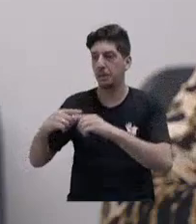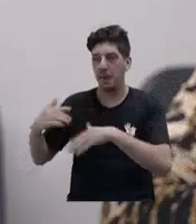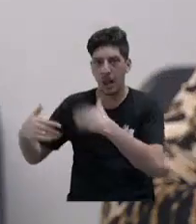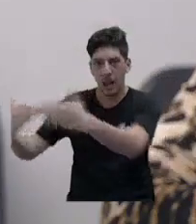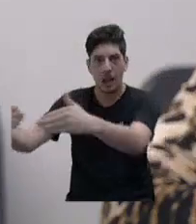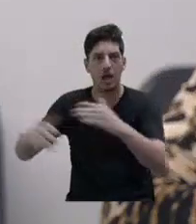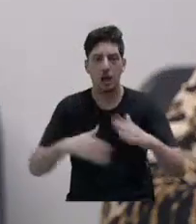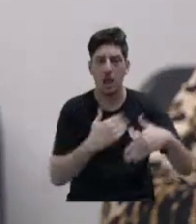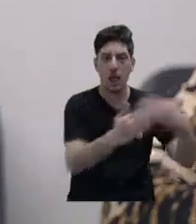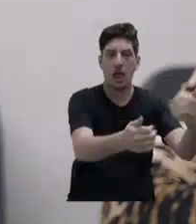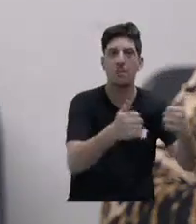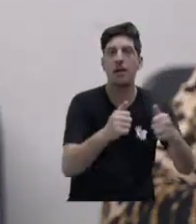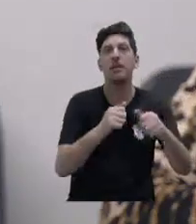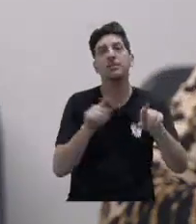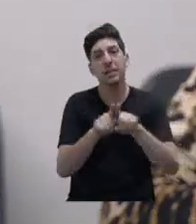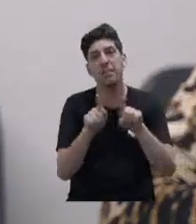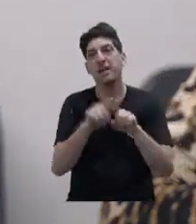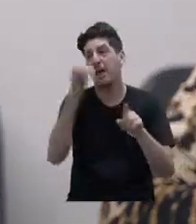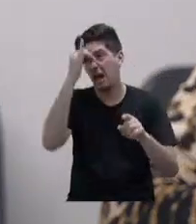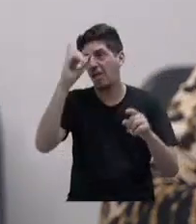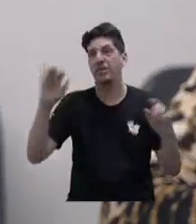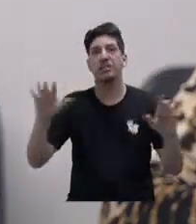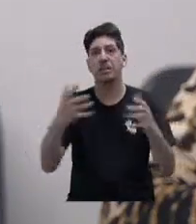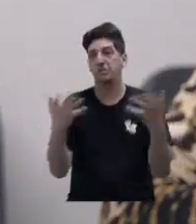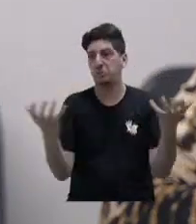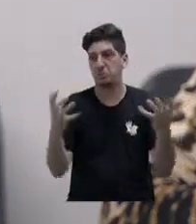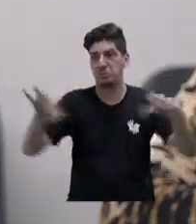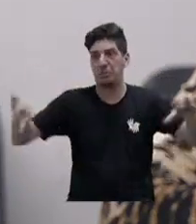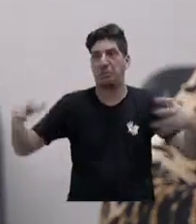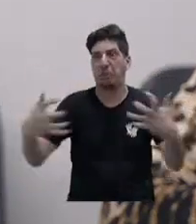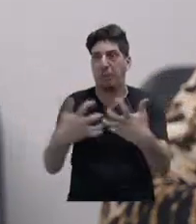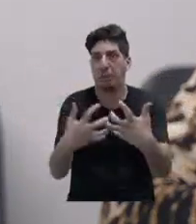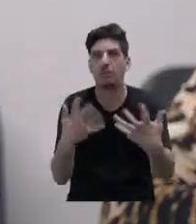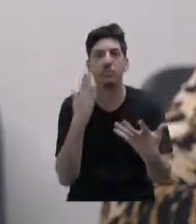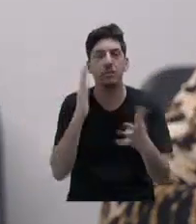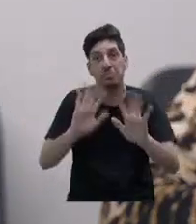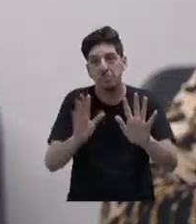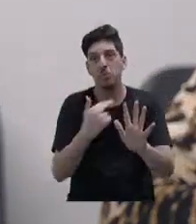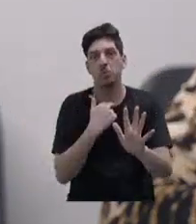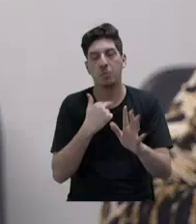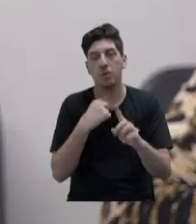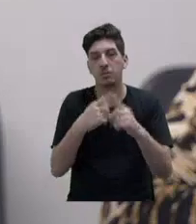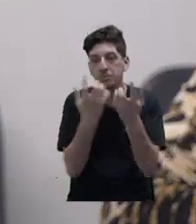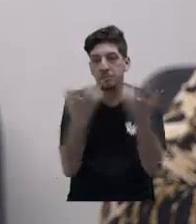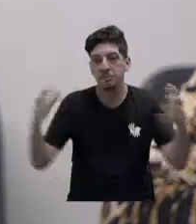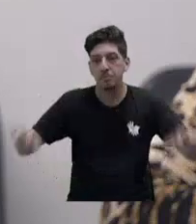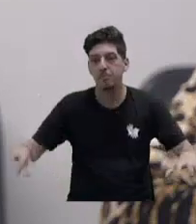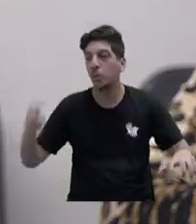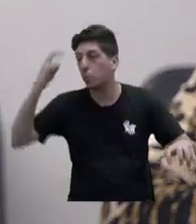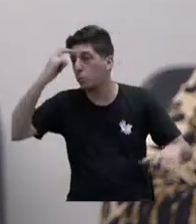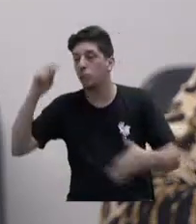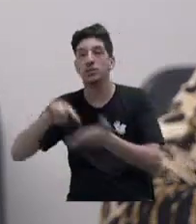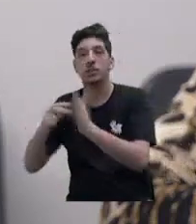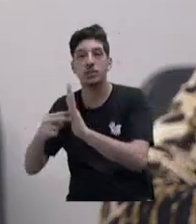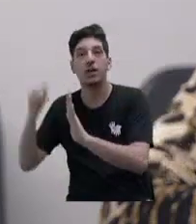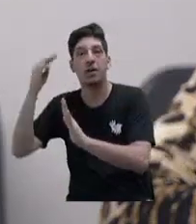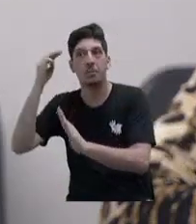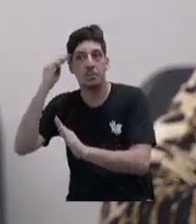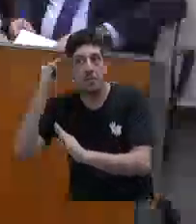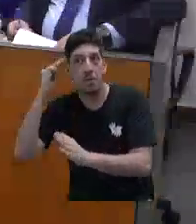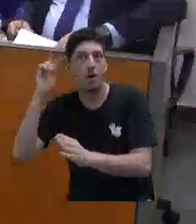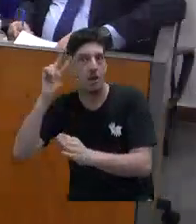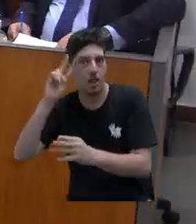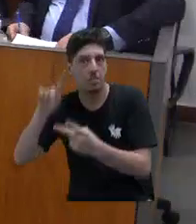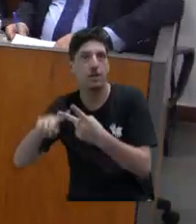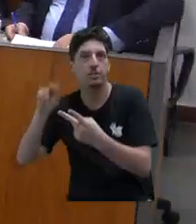para não confundir algo que é muito importante. Quando a gente defende cultura, nós estamos defendendo memória, nós estamos defendendo